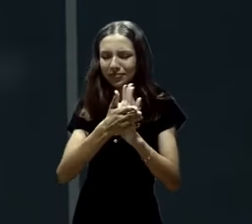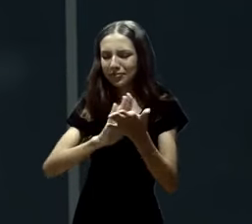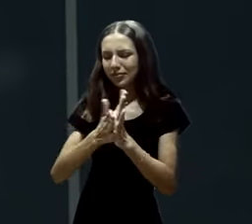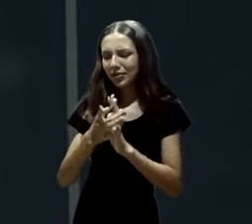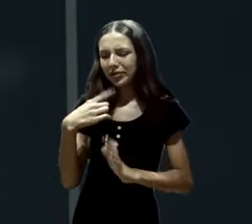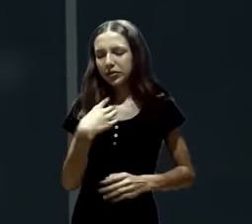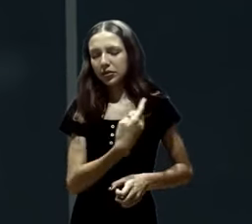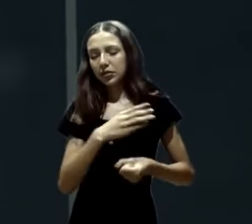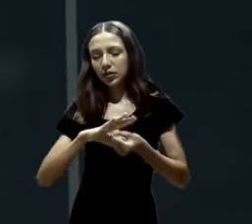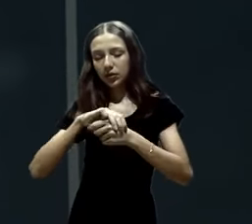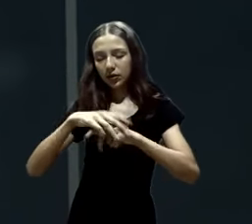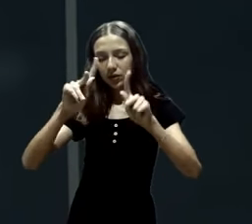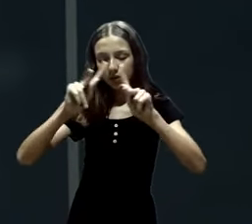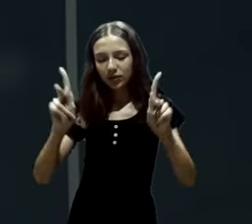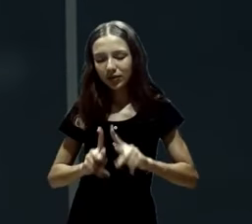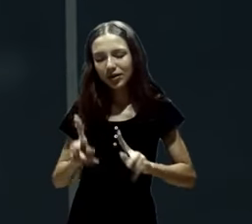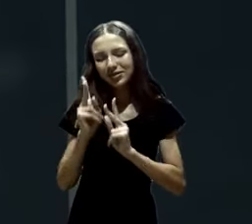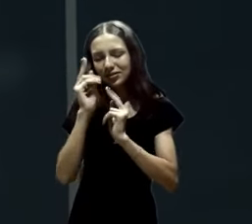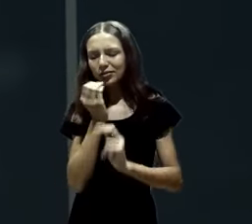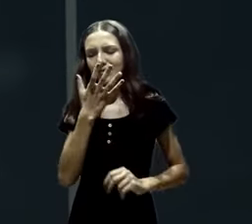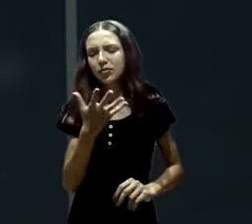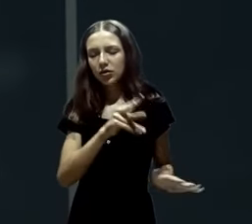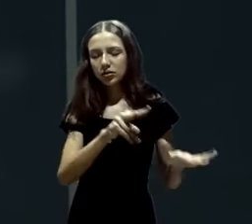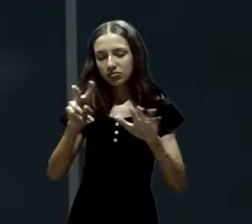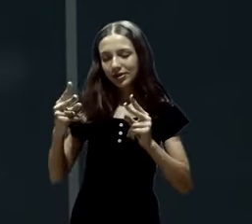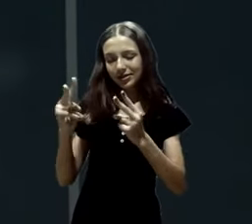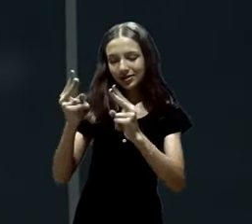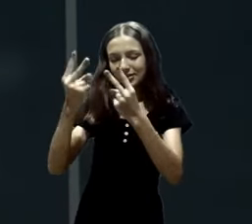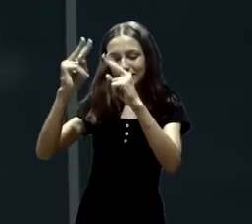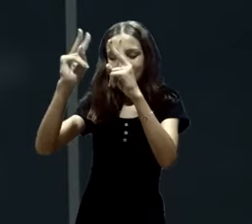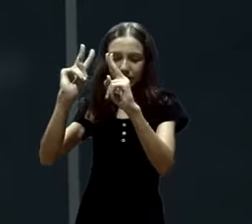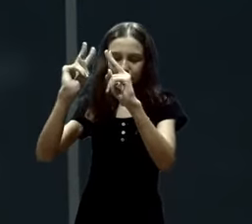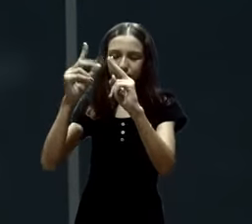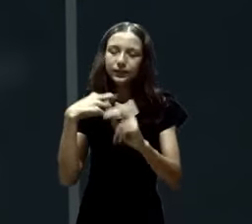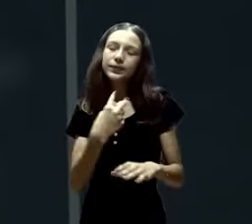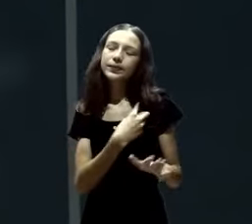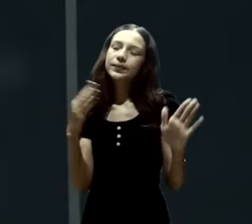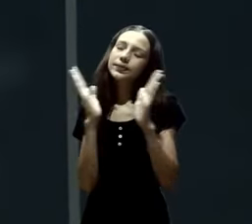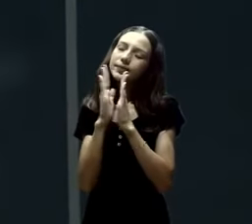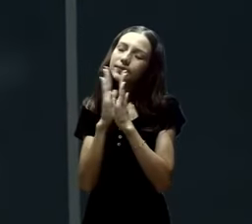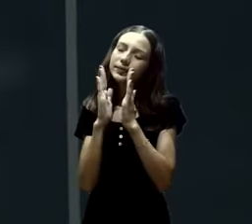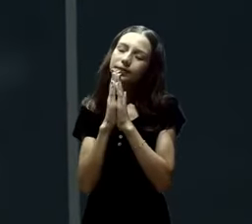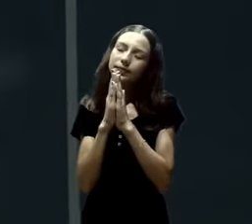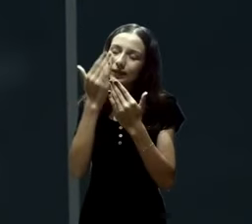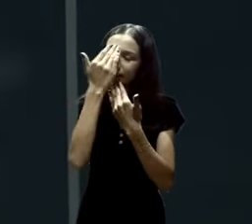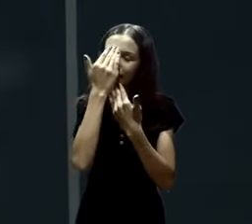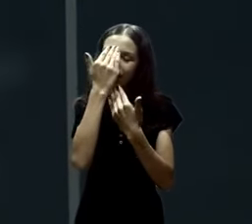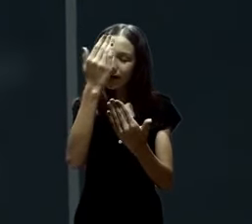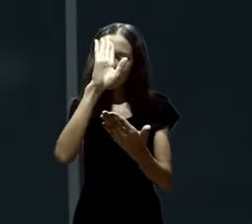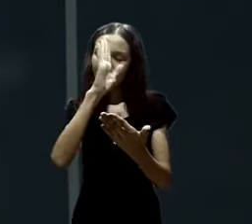uma noite de paz, um sono bom e uma semana de vitória. Oramos, crendo,